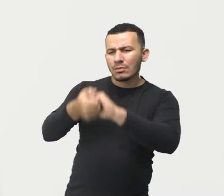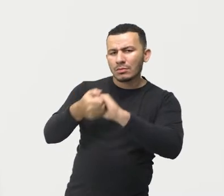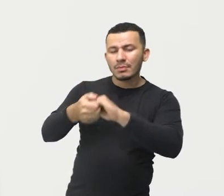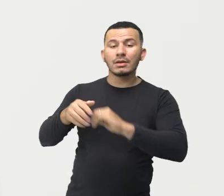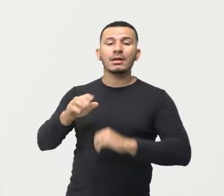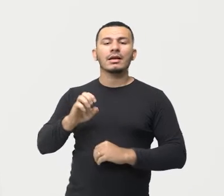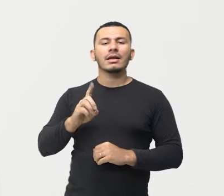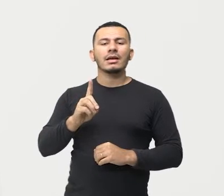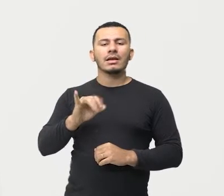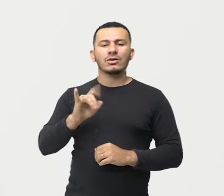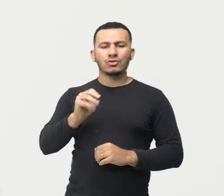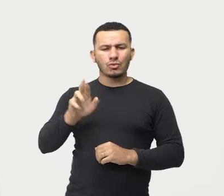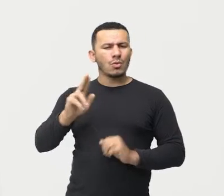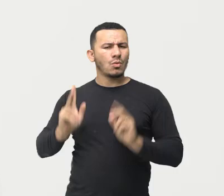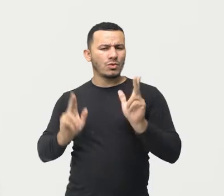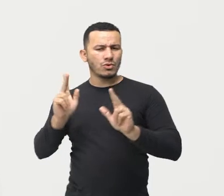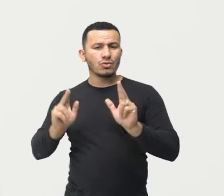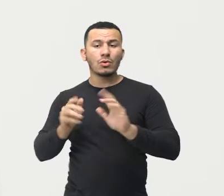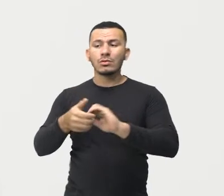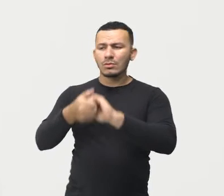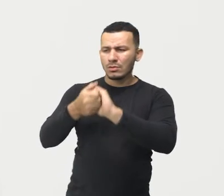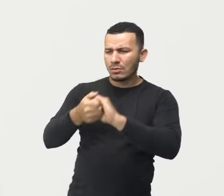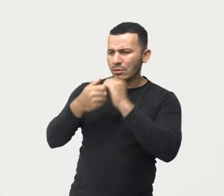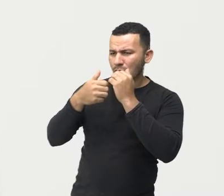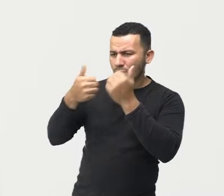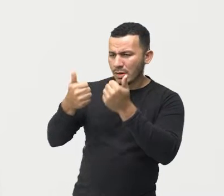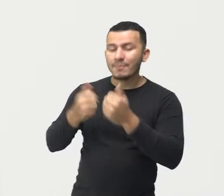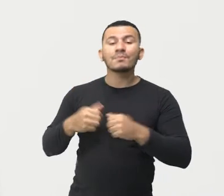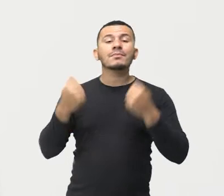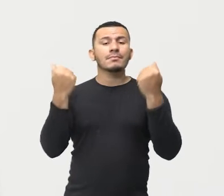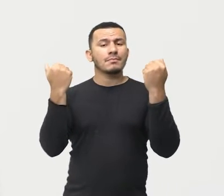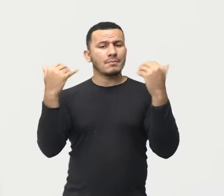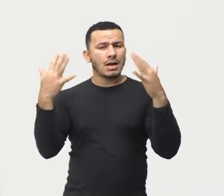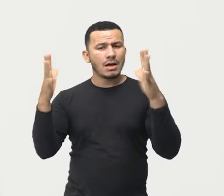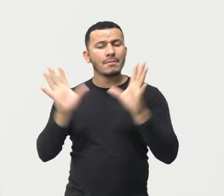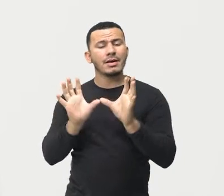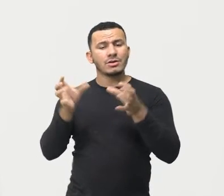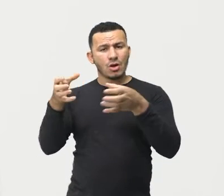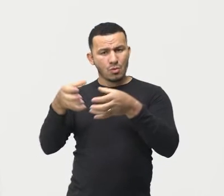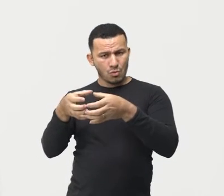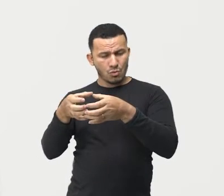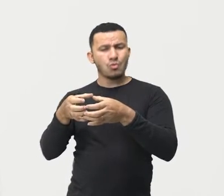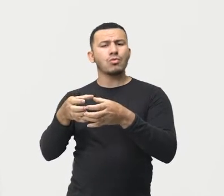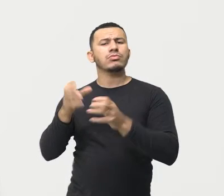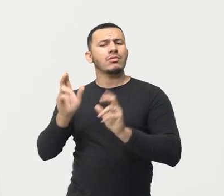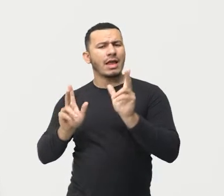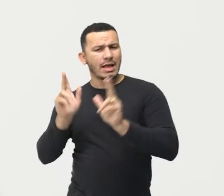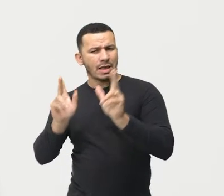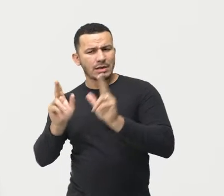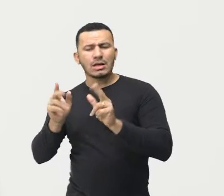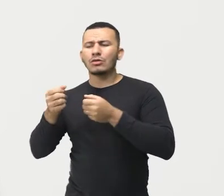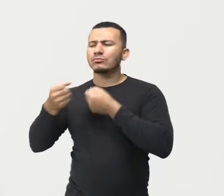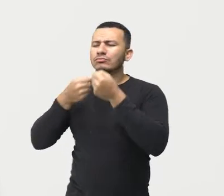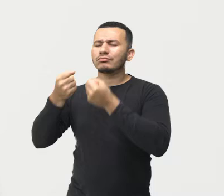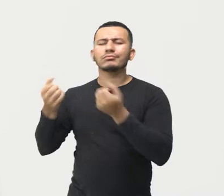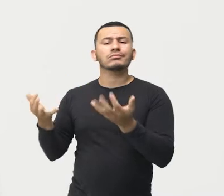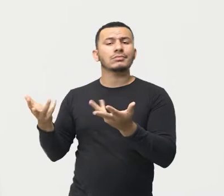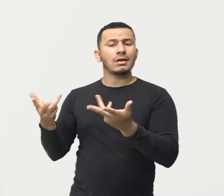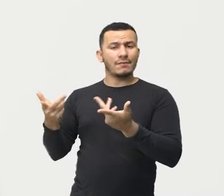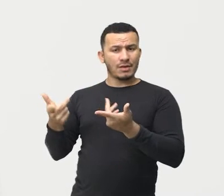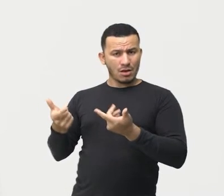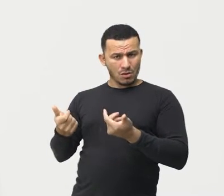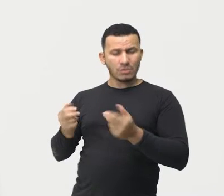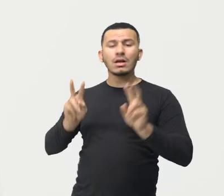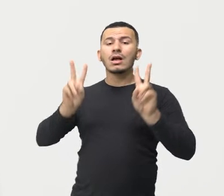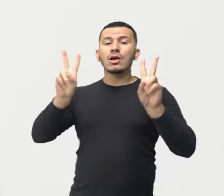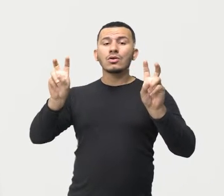cumprimenta com quem ele está falando. Gostaria de parabenizar a equipe da redação pela excelente reportagem a